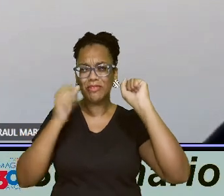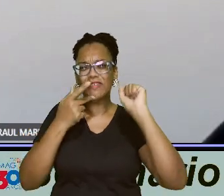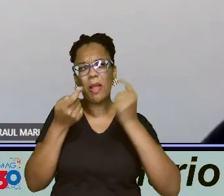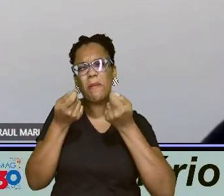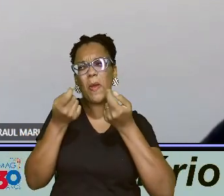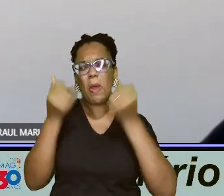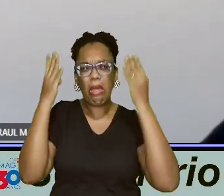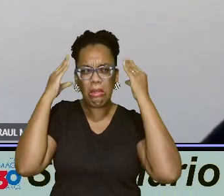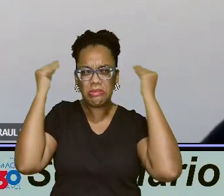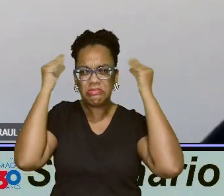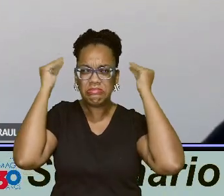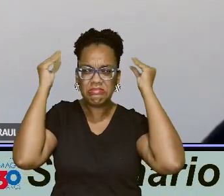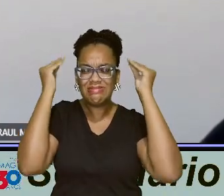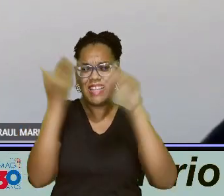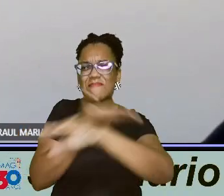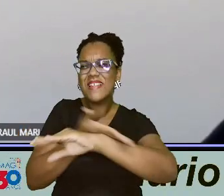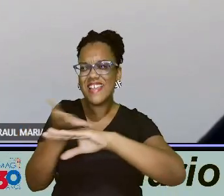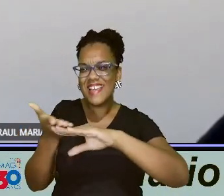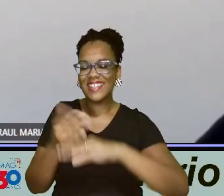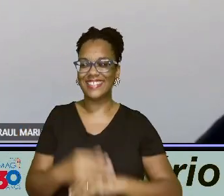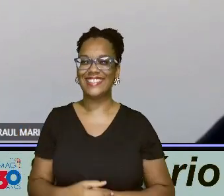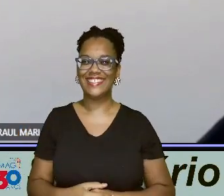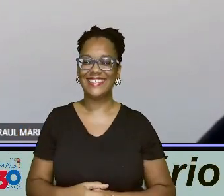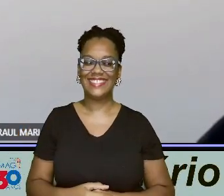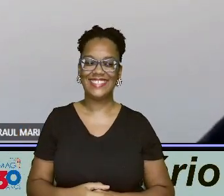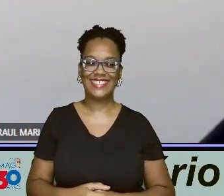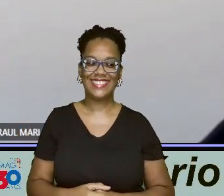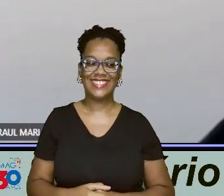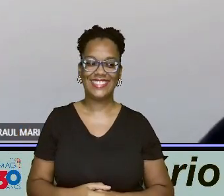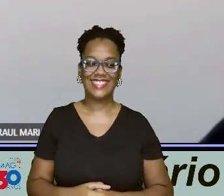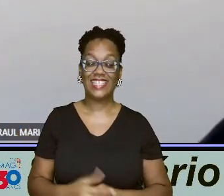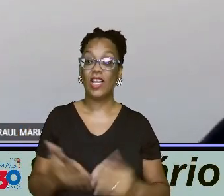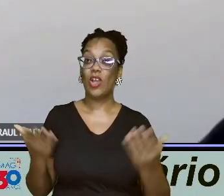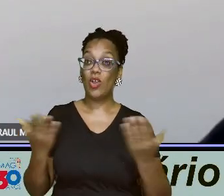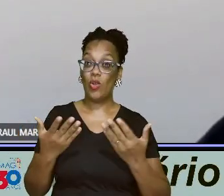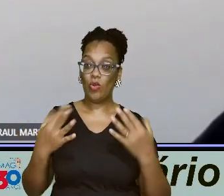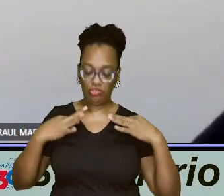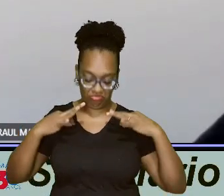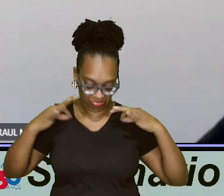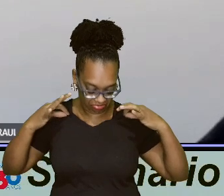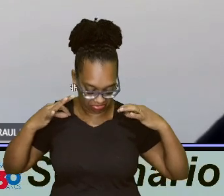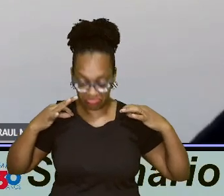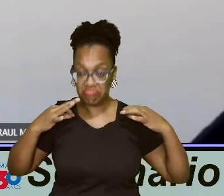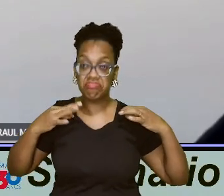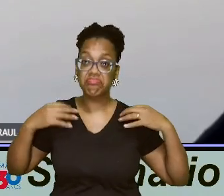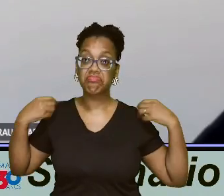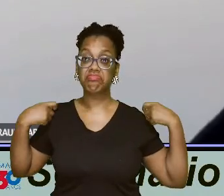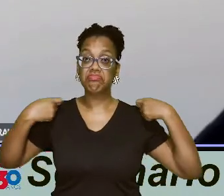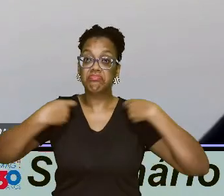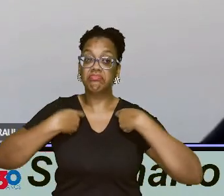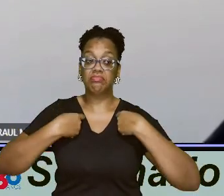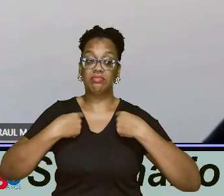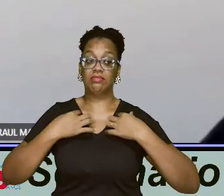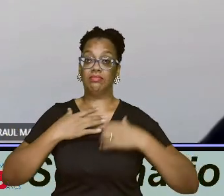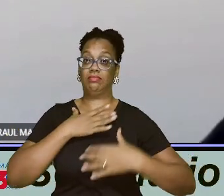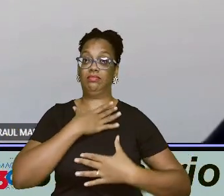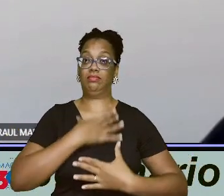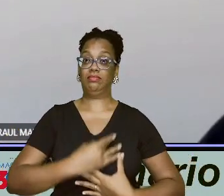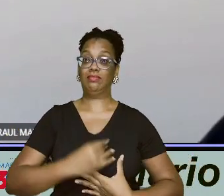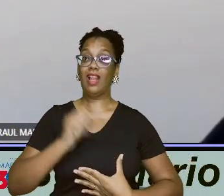estão grisalhos. Hoje estou trajando aqui um pullover azul, uma camisa também